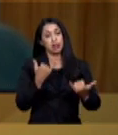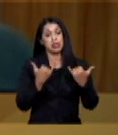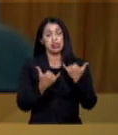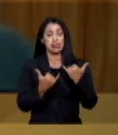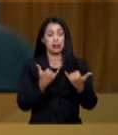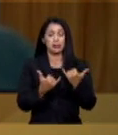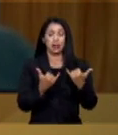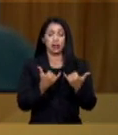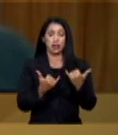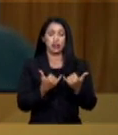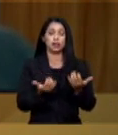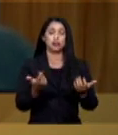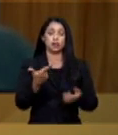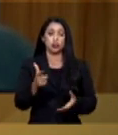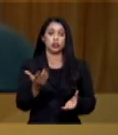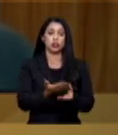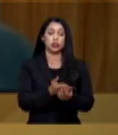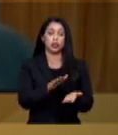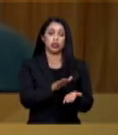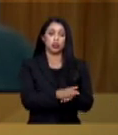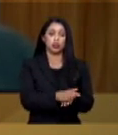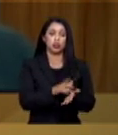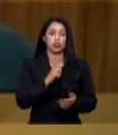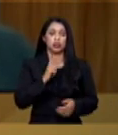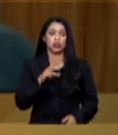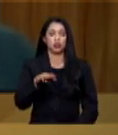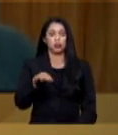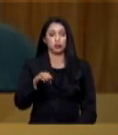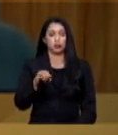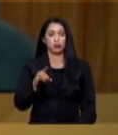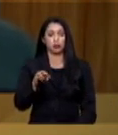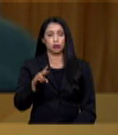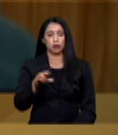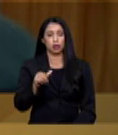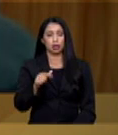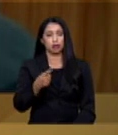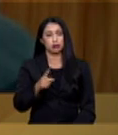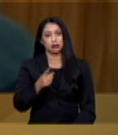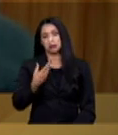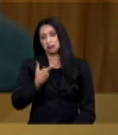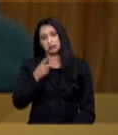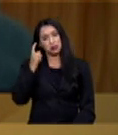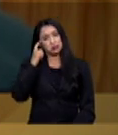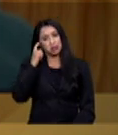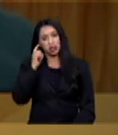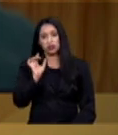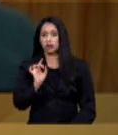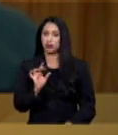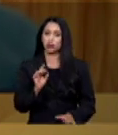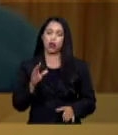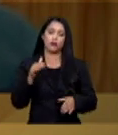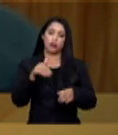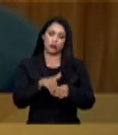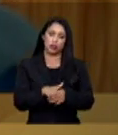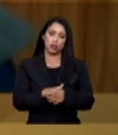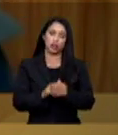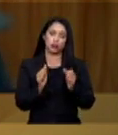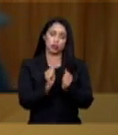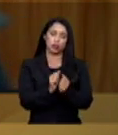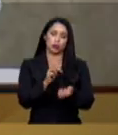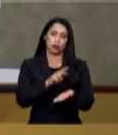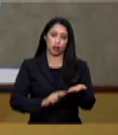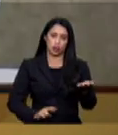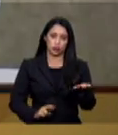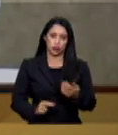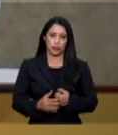semelhantes nós temos modulado. Né? Eu não tenho uma posição inflexível a respeito. Por hora, acompanhe integralmente o eminente relator.